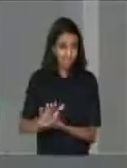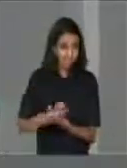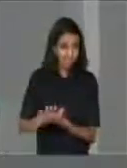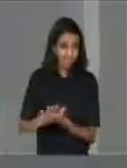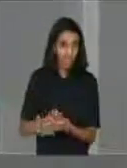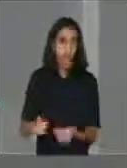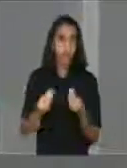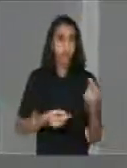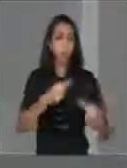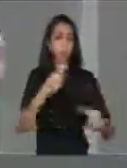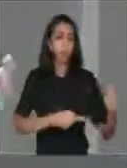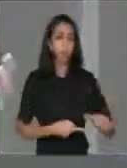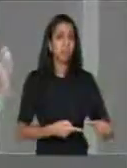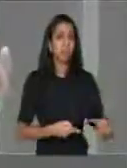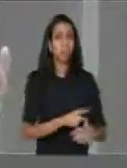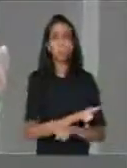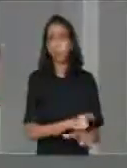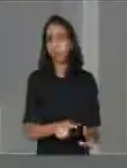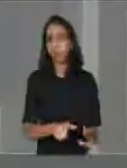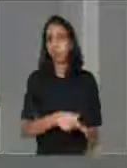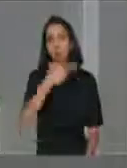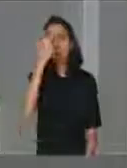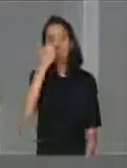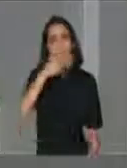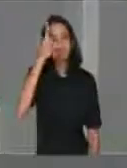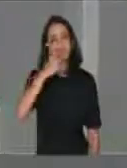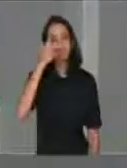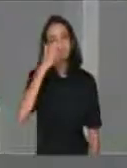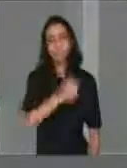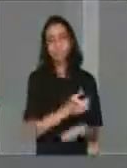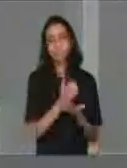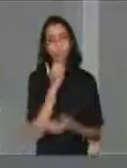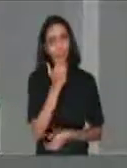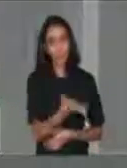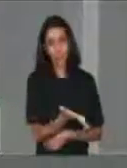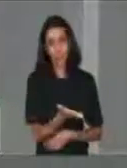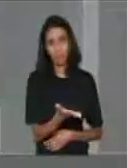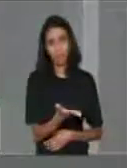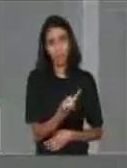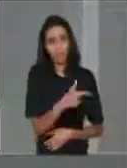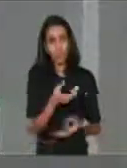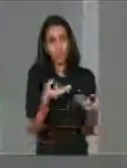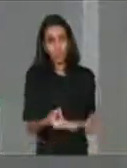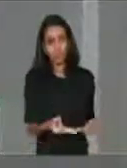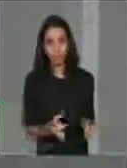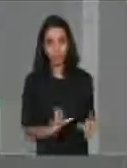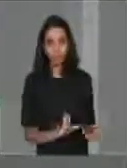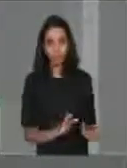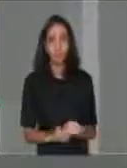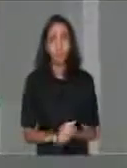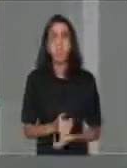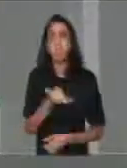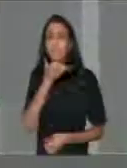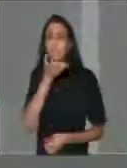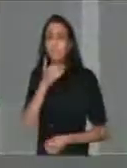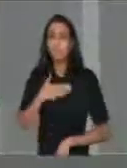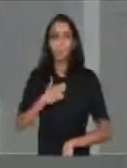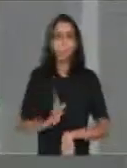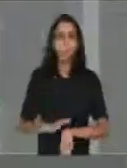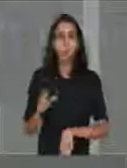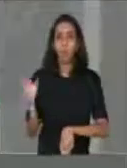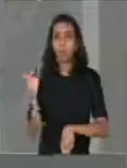política será inócua, mais do mesmo, indigna até. Eu peço desculpas pela minha